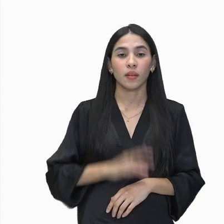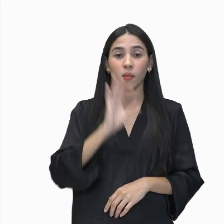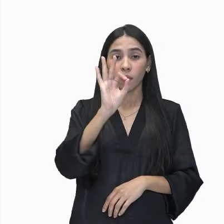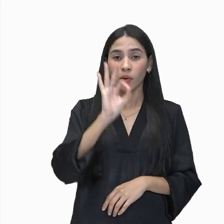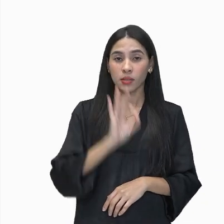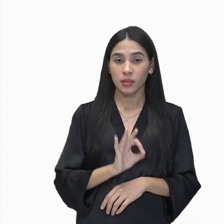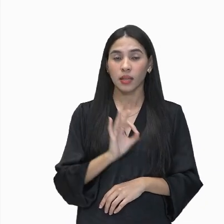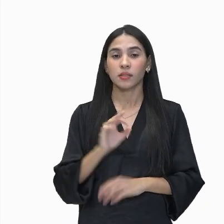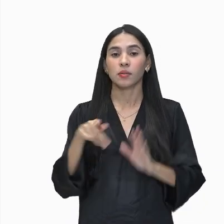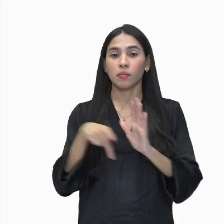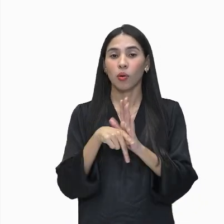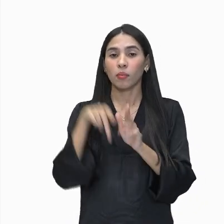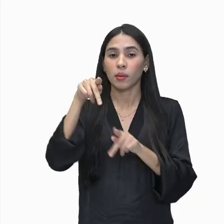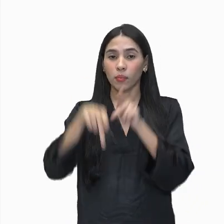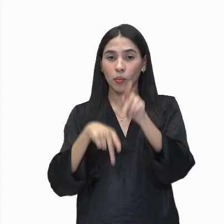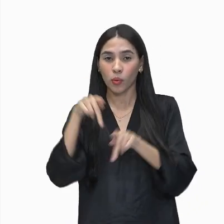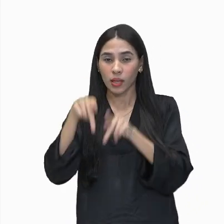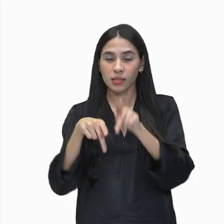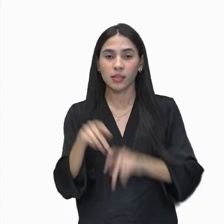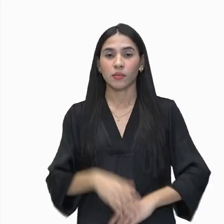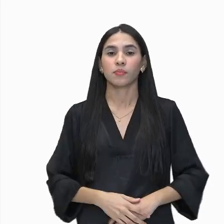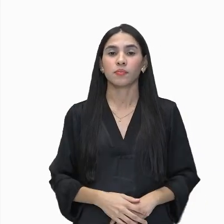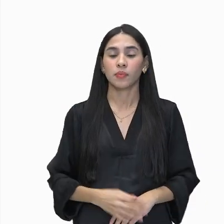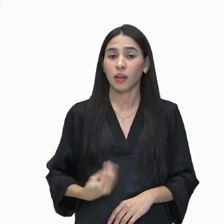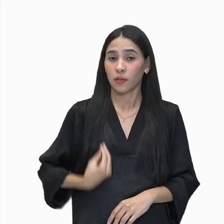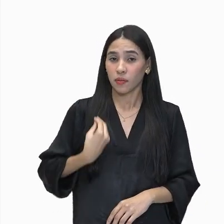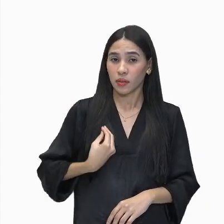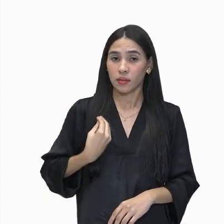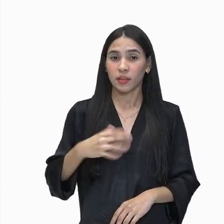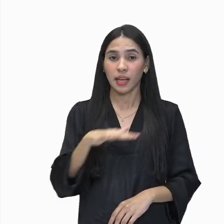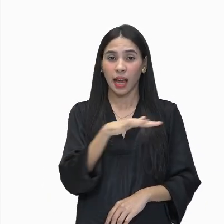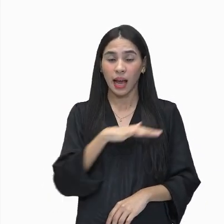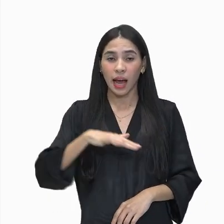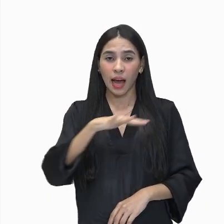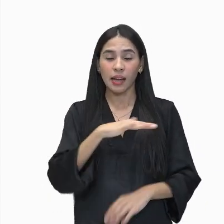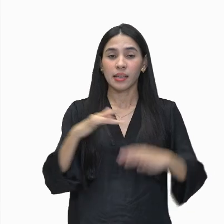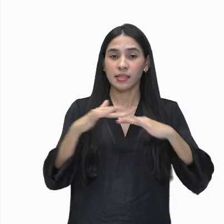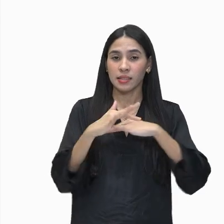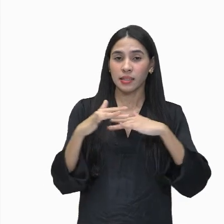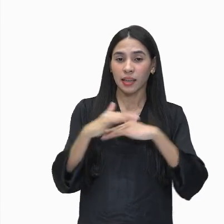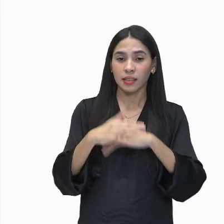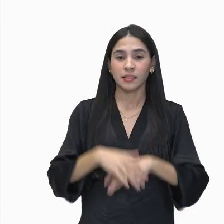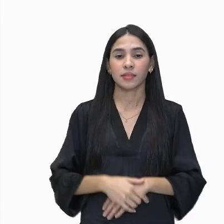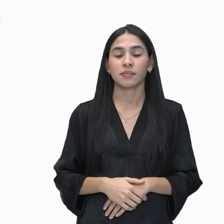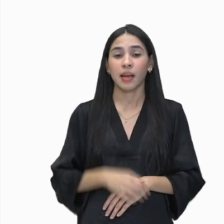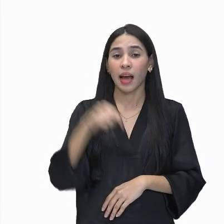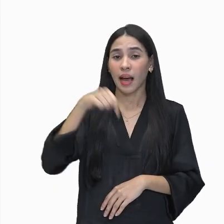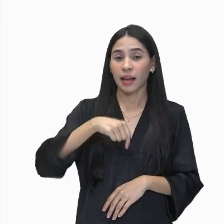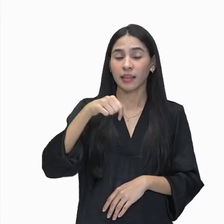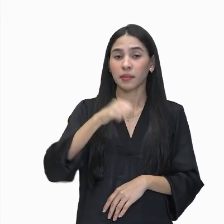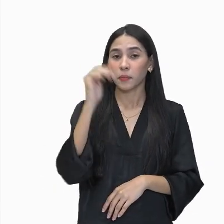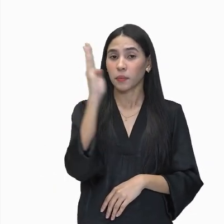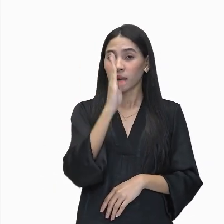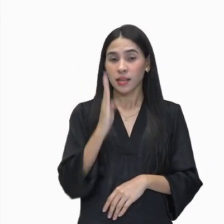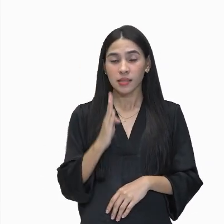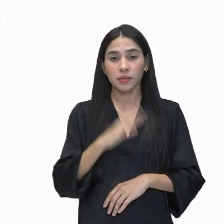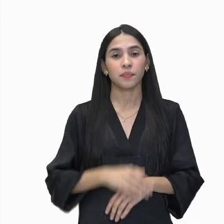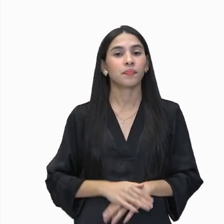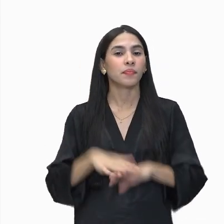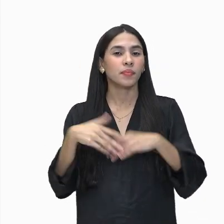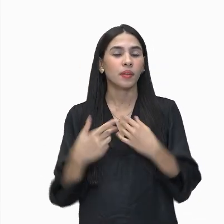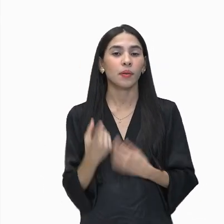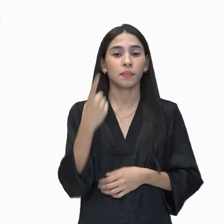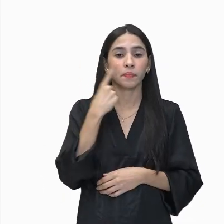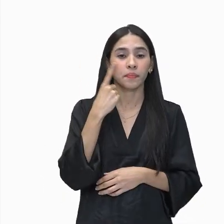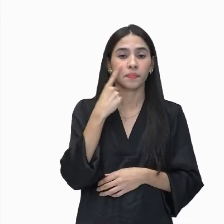da população que vive em área urbana por região, né, no Brasil. Então a gente pode